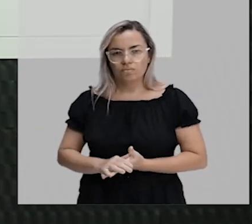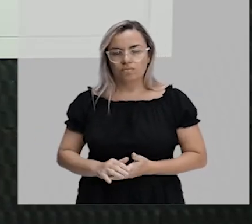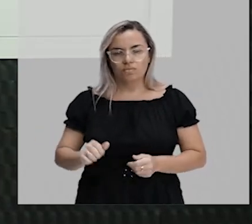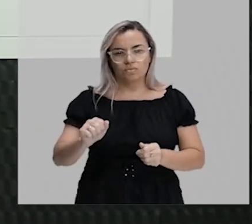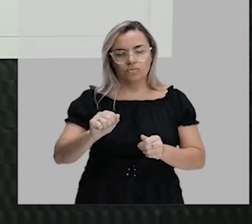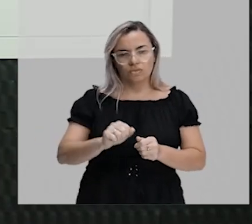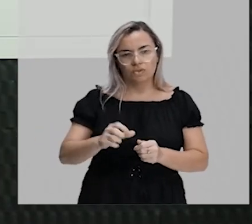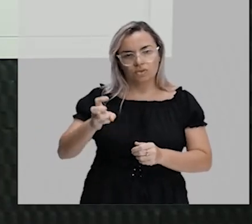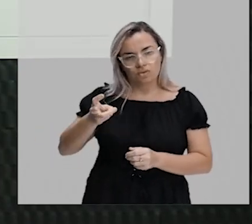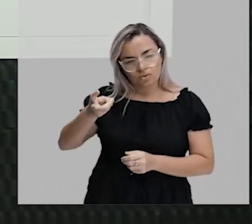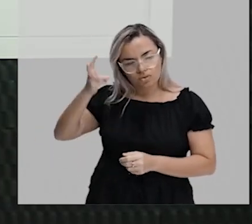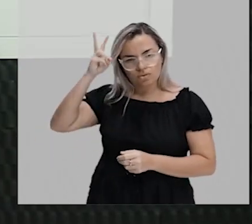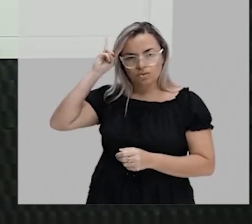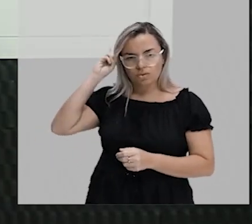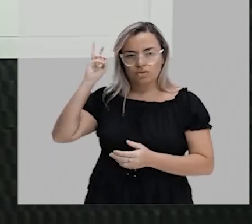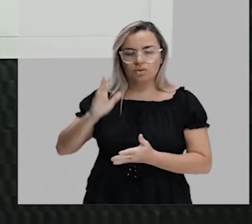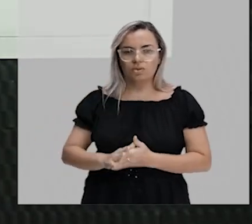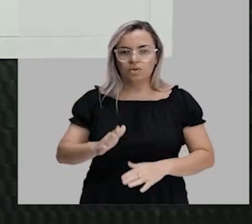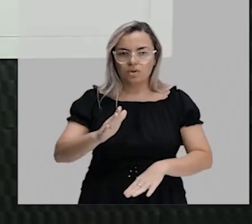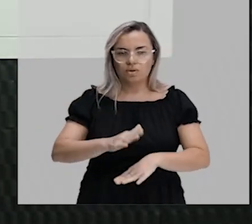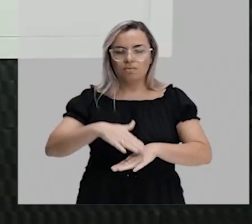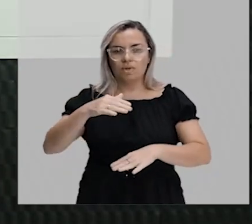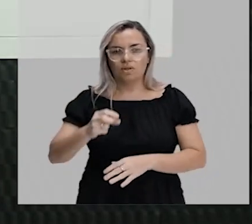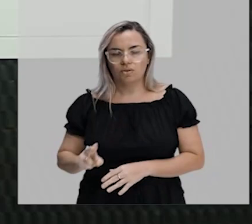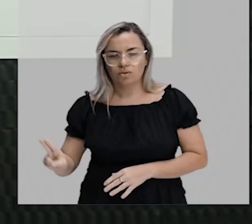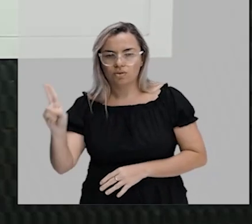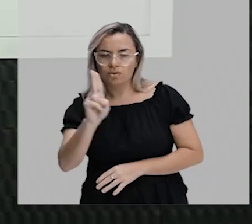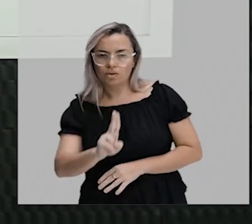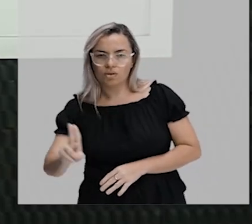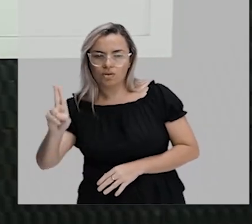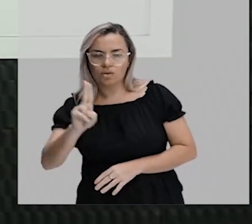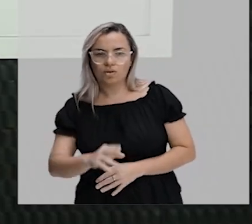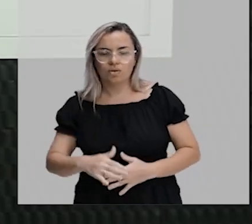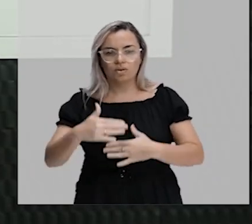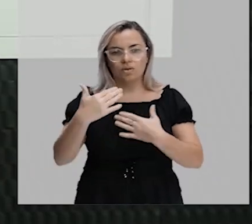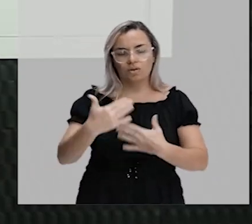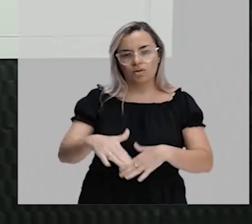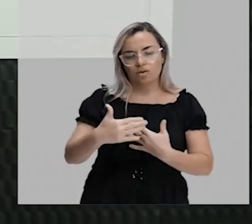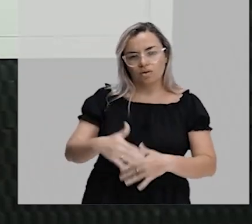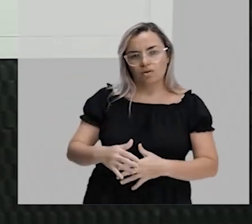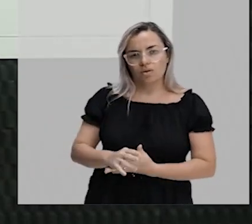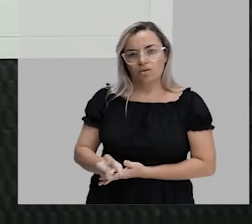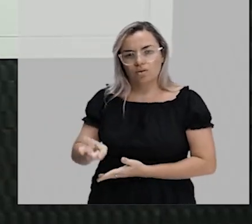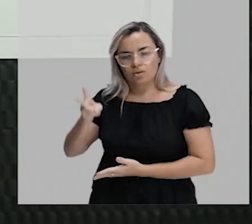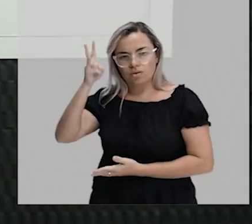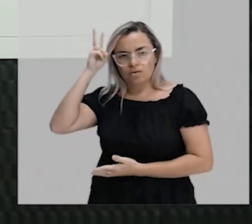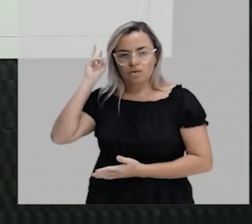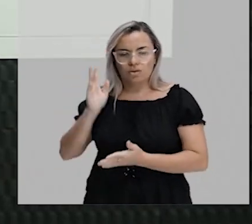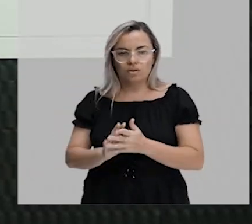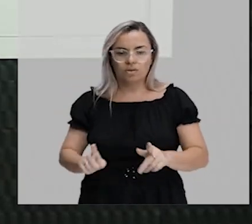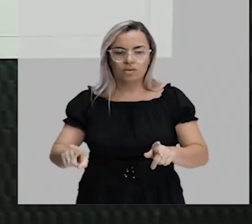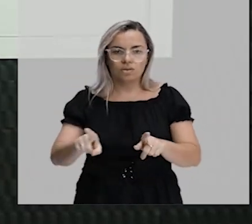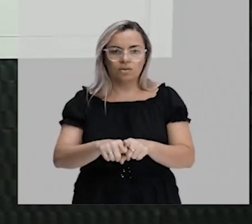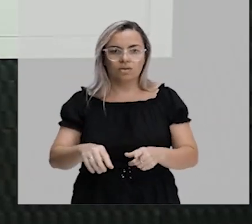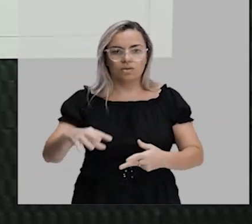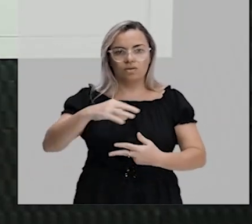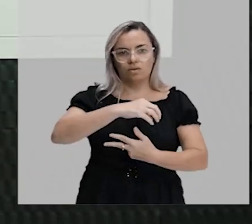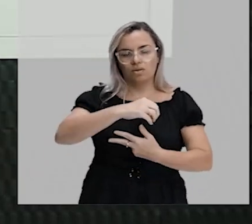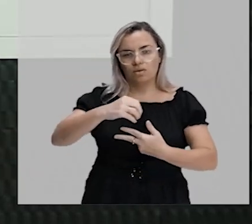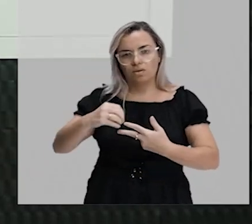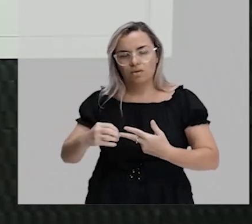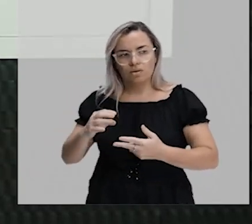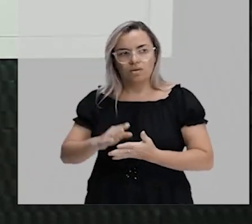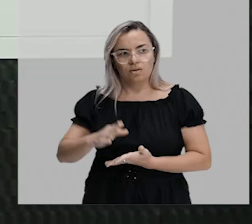fazer o vestibular, é uma das obras mais utilizadas para questões no vestibular, no Enem, vários vestibulares, na verdade, todos que vocês quiserem.